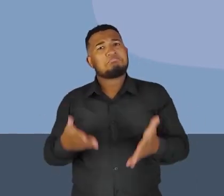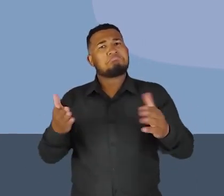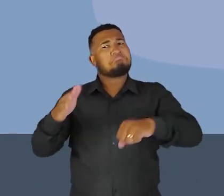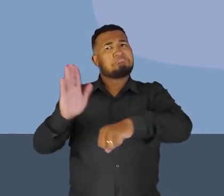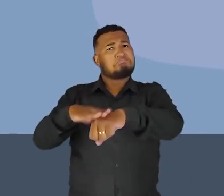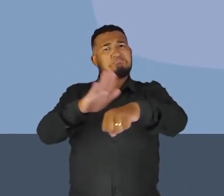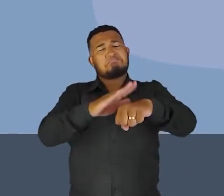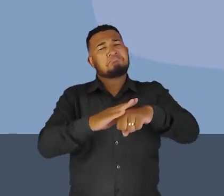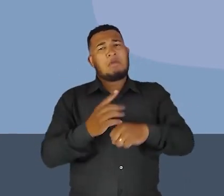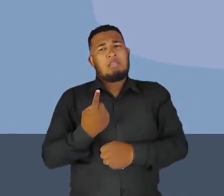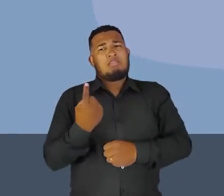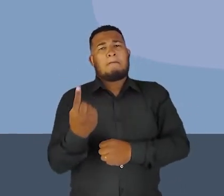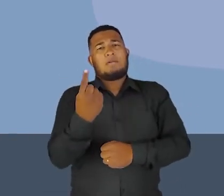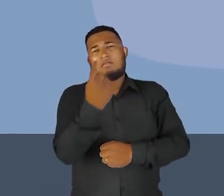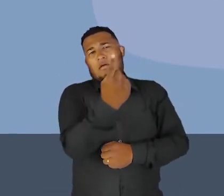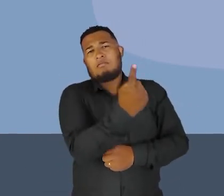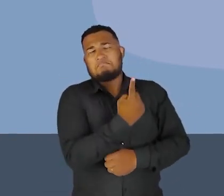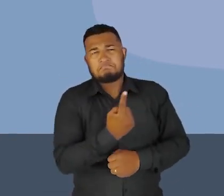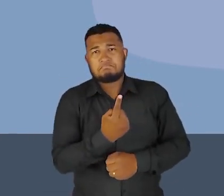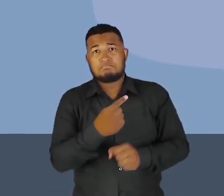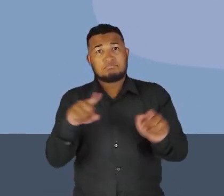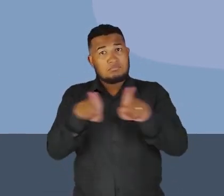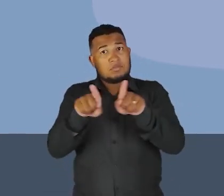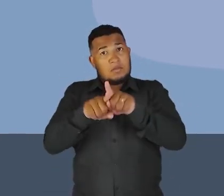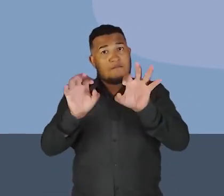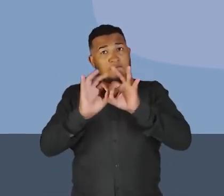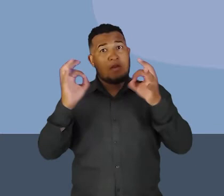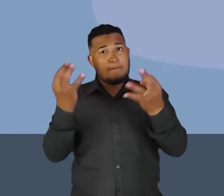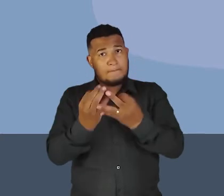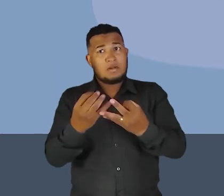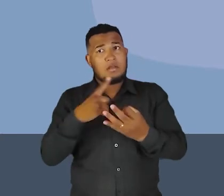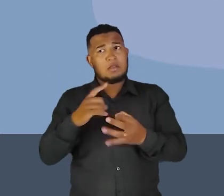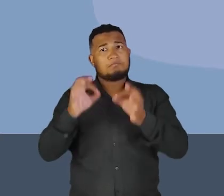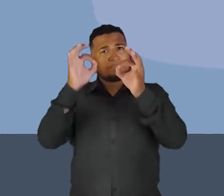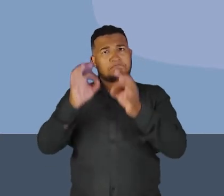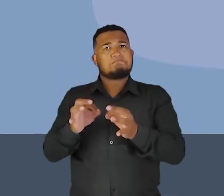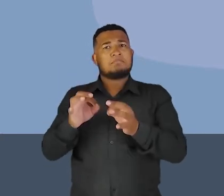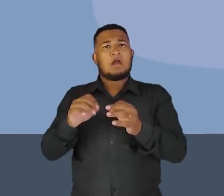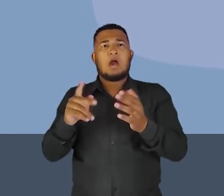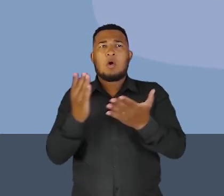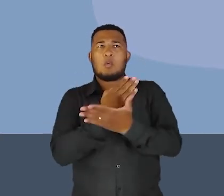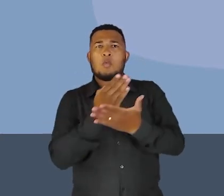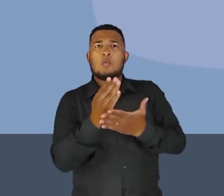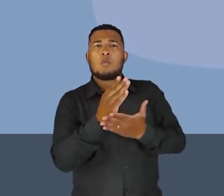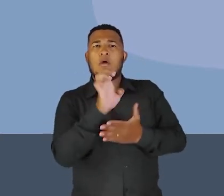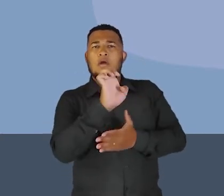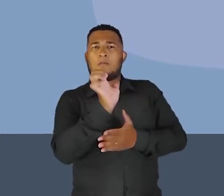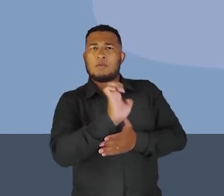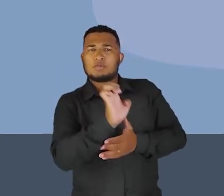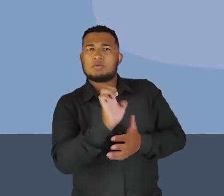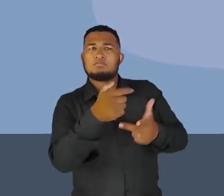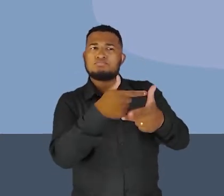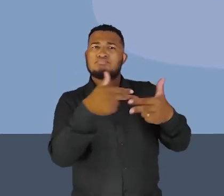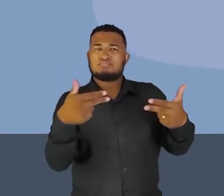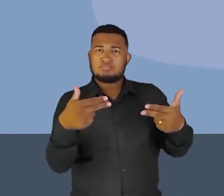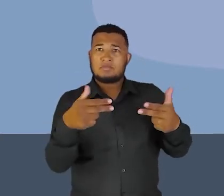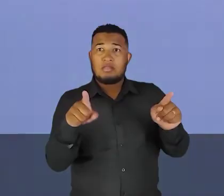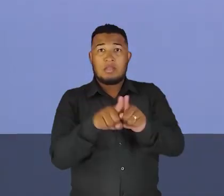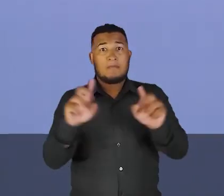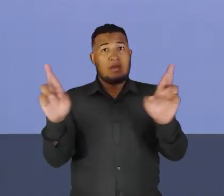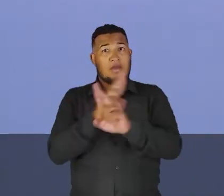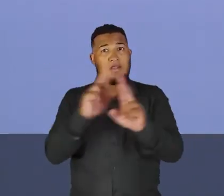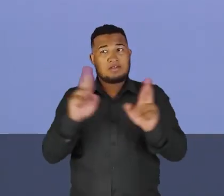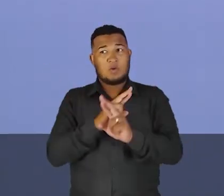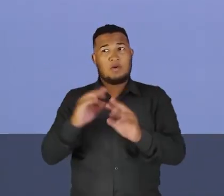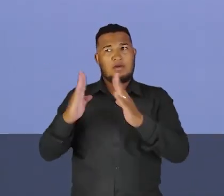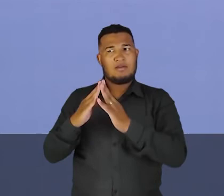né? A gente tem famílias, né, héteros, homossexuais. Tá? A relação da igreja com os